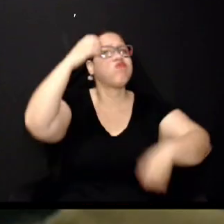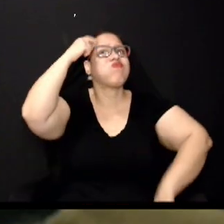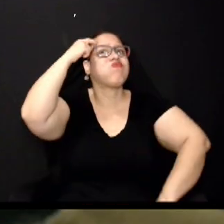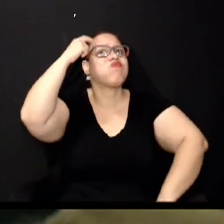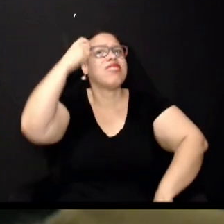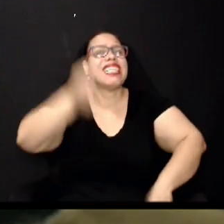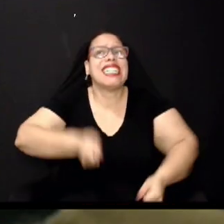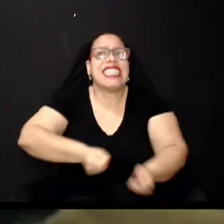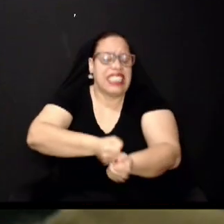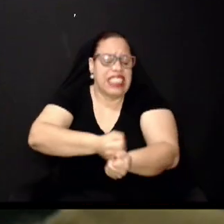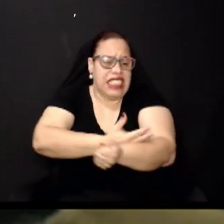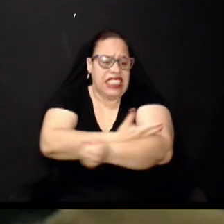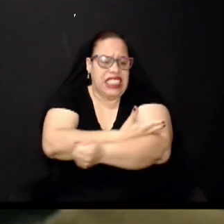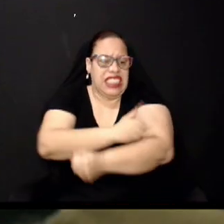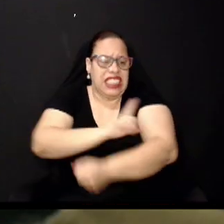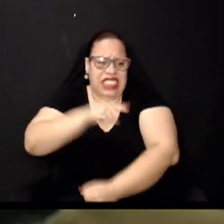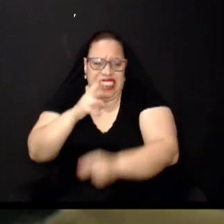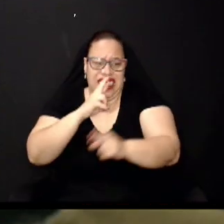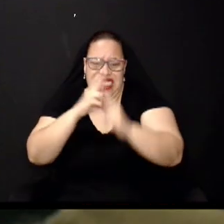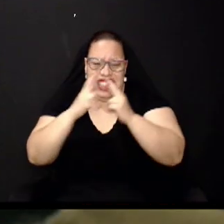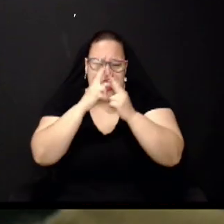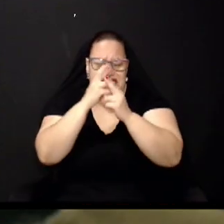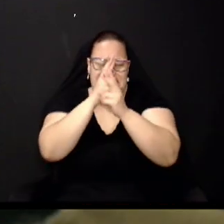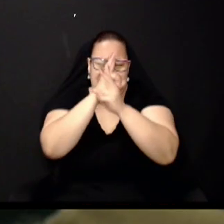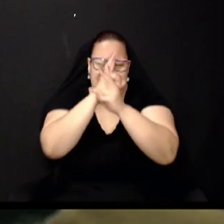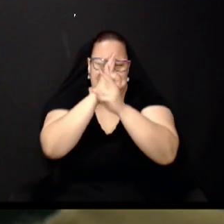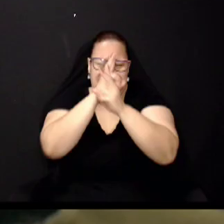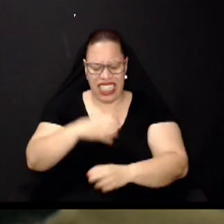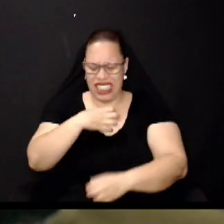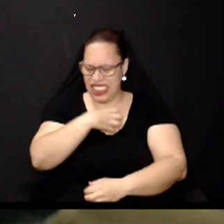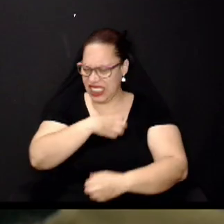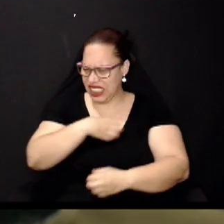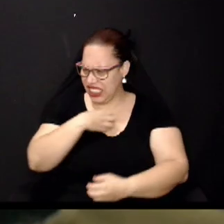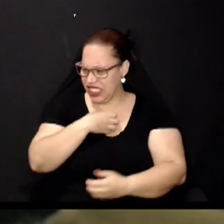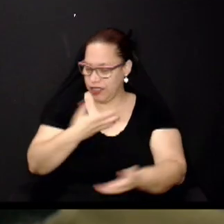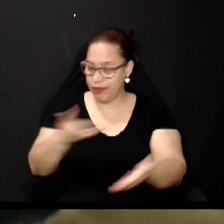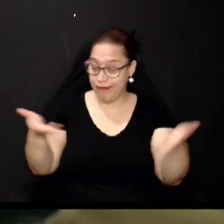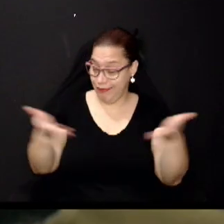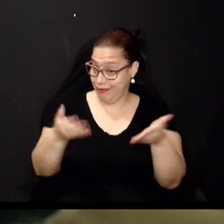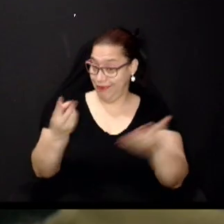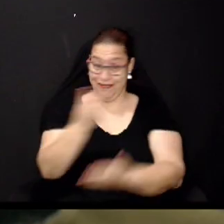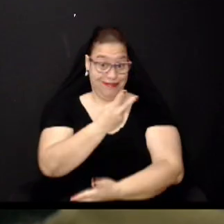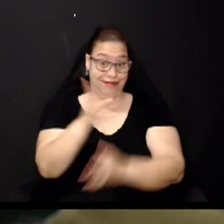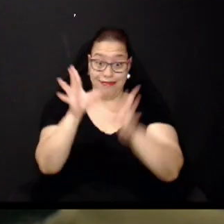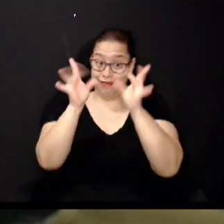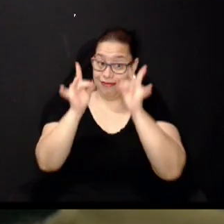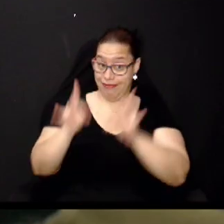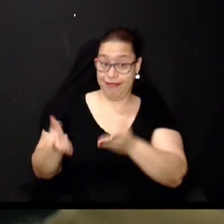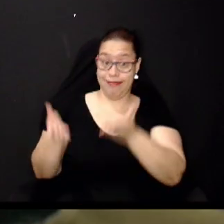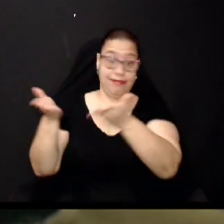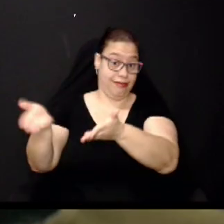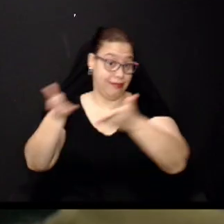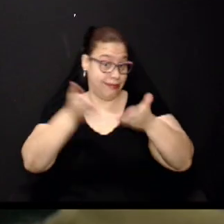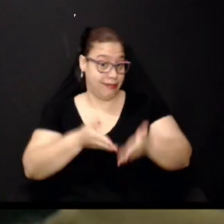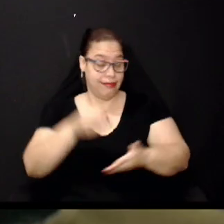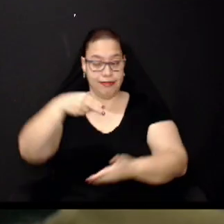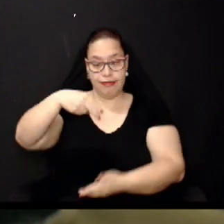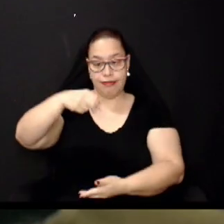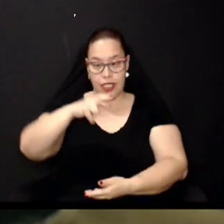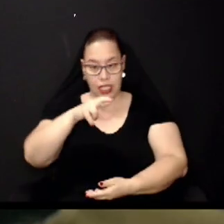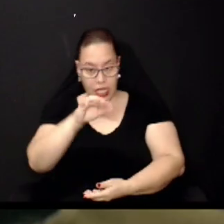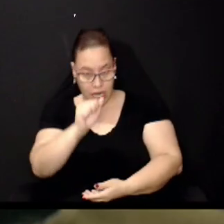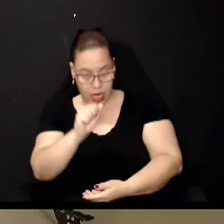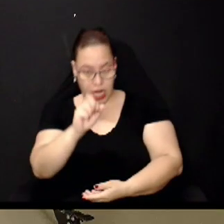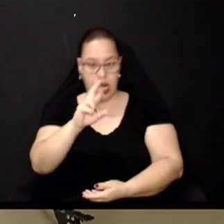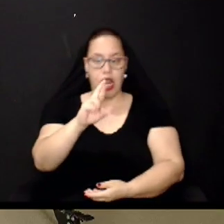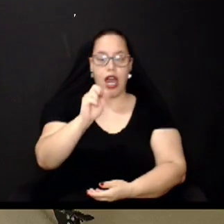depois de uma separação que machuca, eu recebo aqui 2 convidadas especiais. Comigo no estúdio, a Nara Ramos. Seja muito